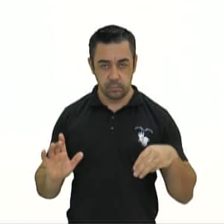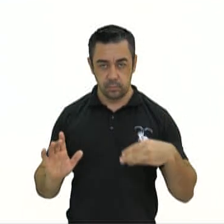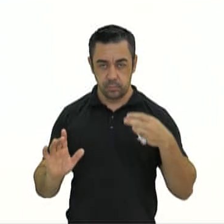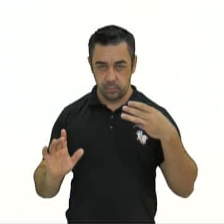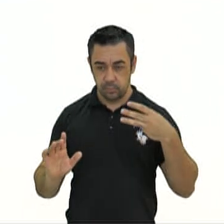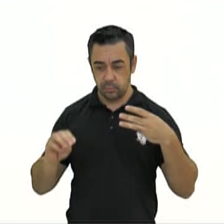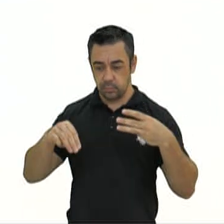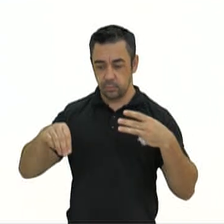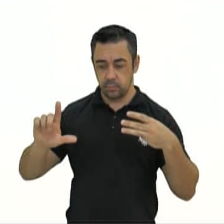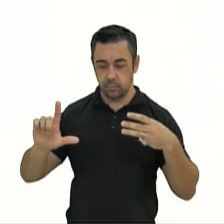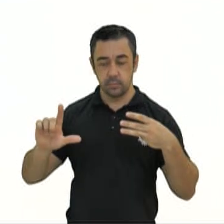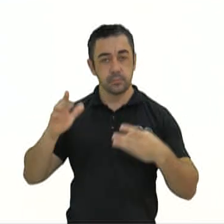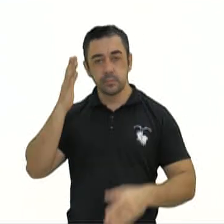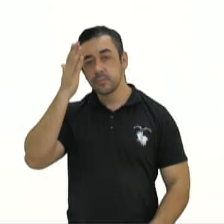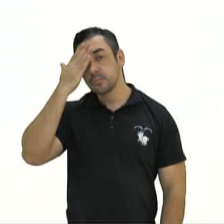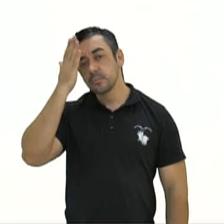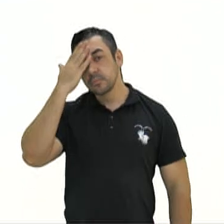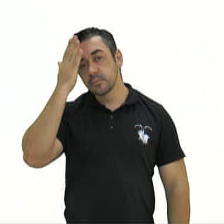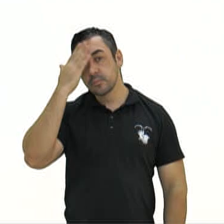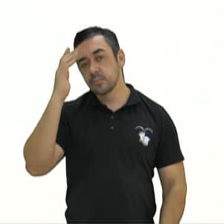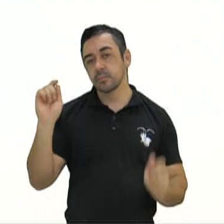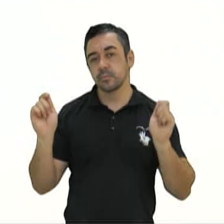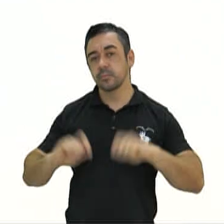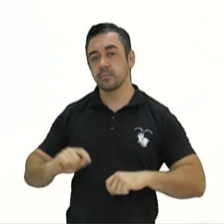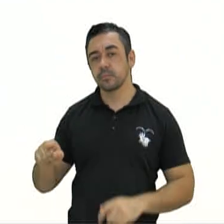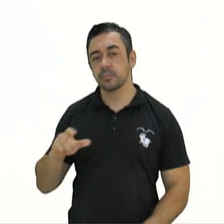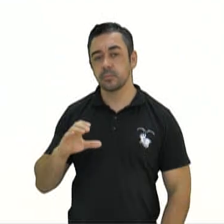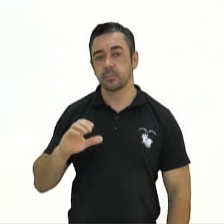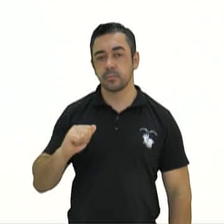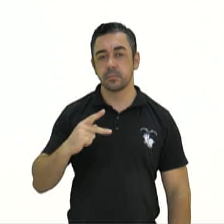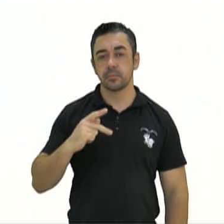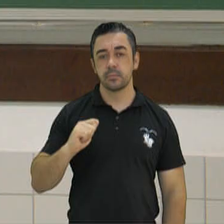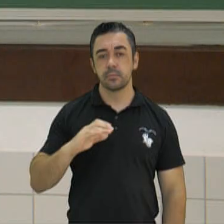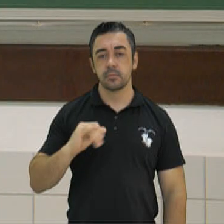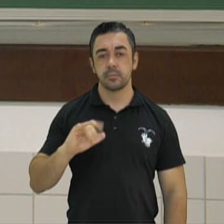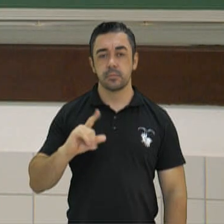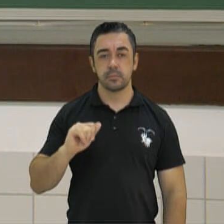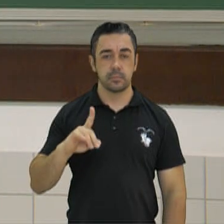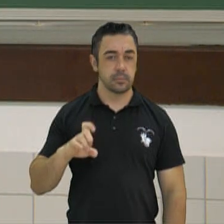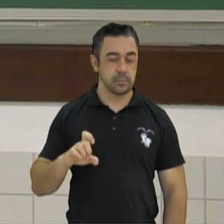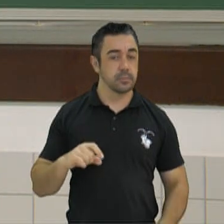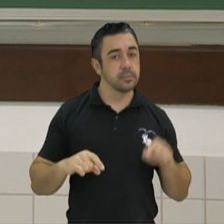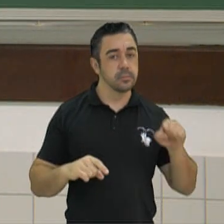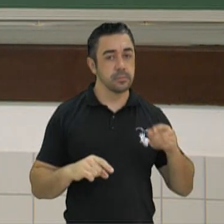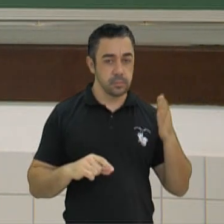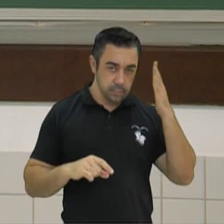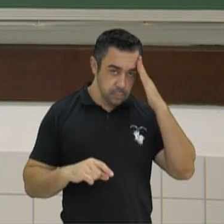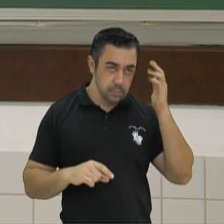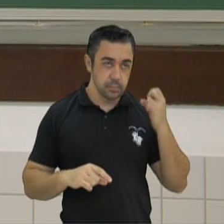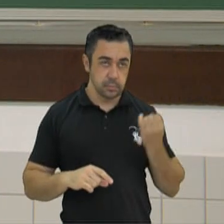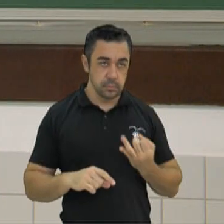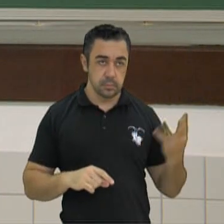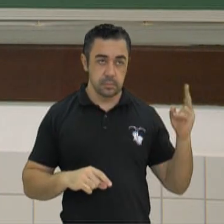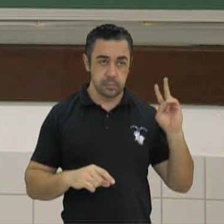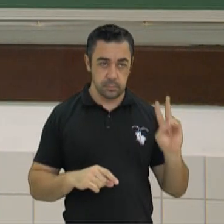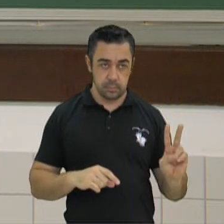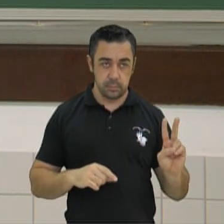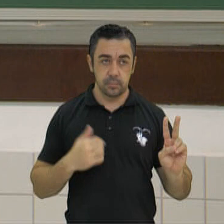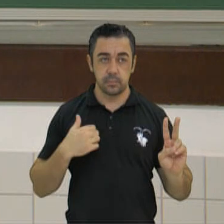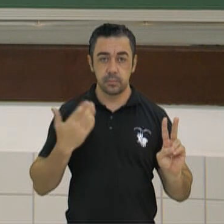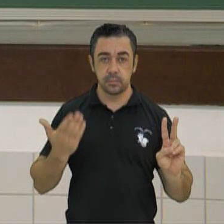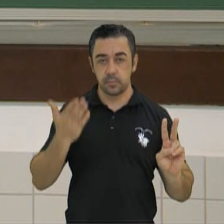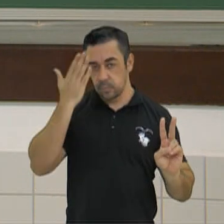A capacidade, não é? Não é a capacidade? Nós temos ali o valor do volume que esse tablet ocupa. Agora eu quero saber